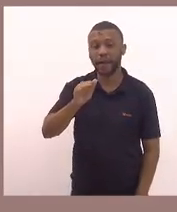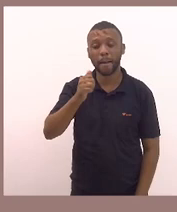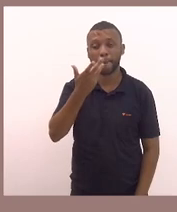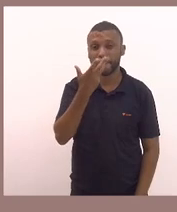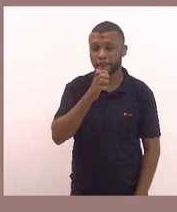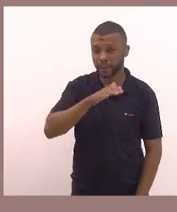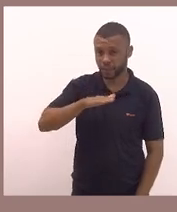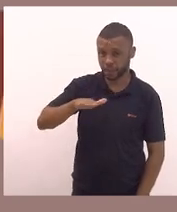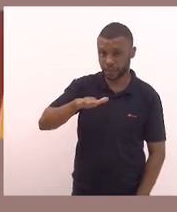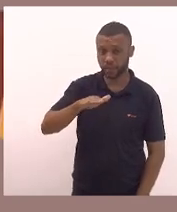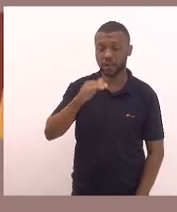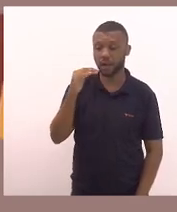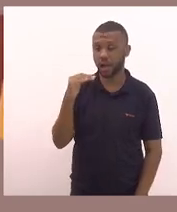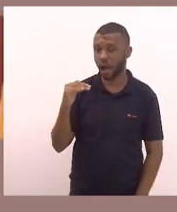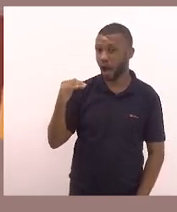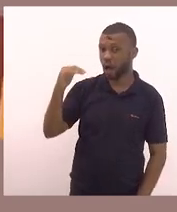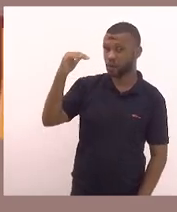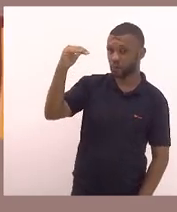Dandara adulta,